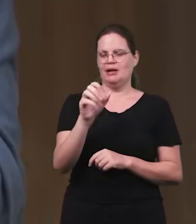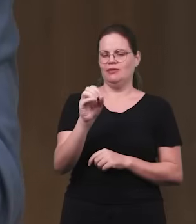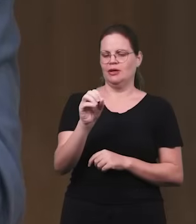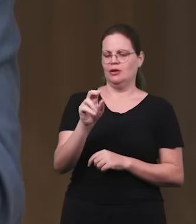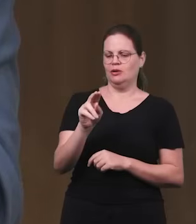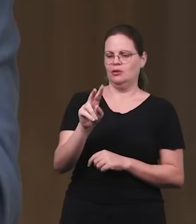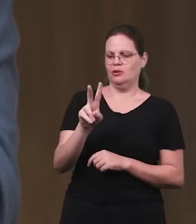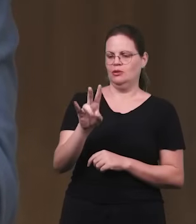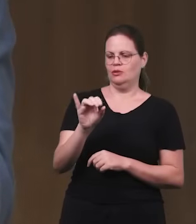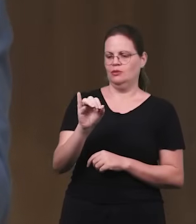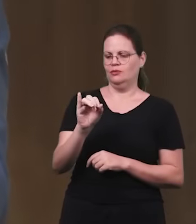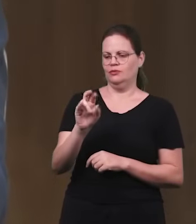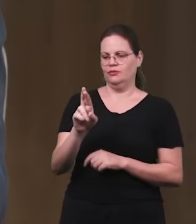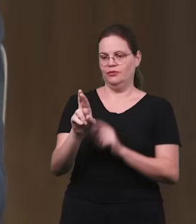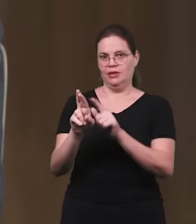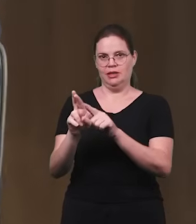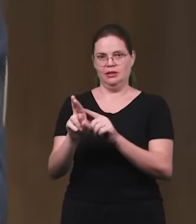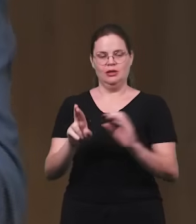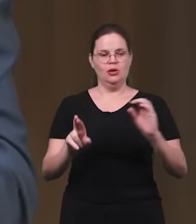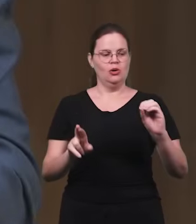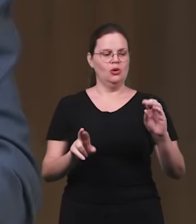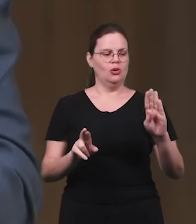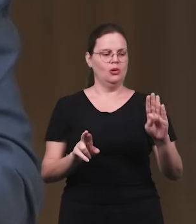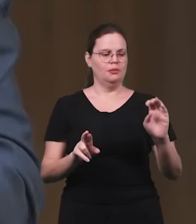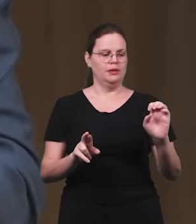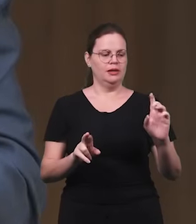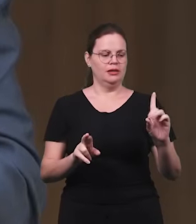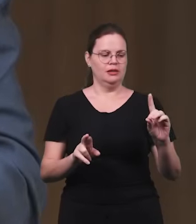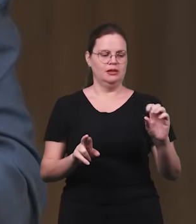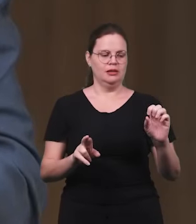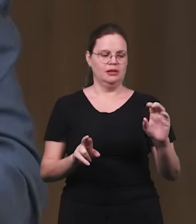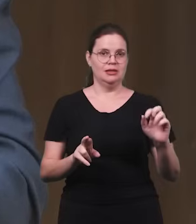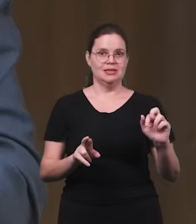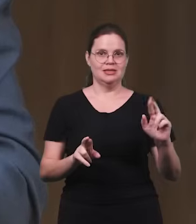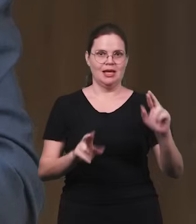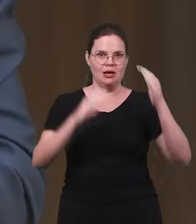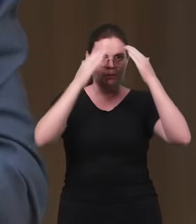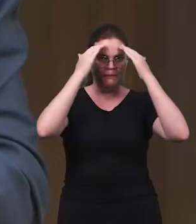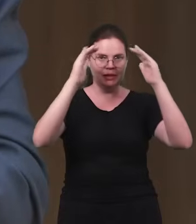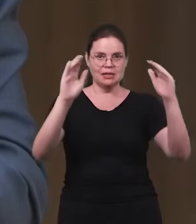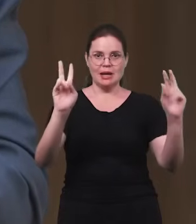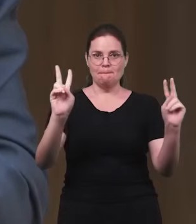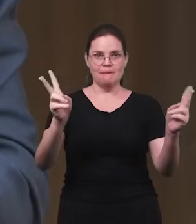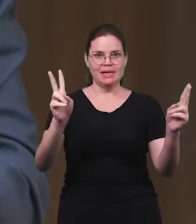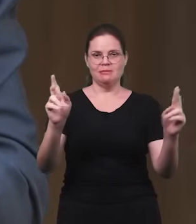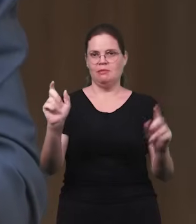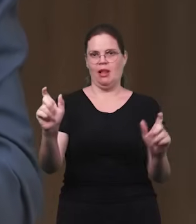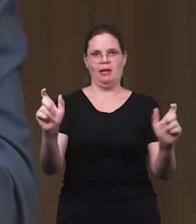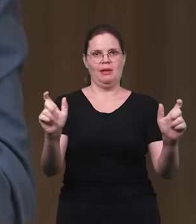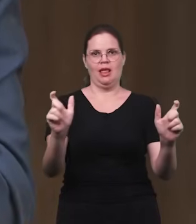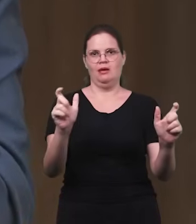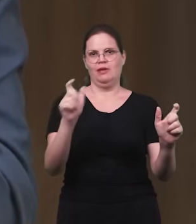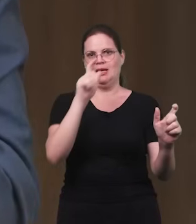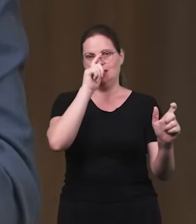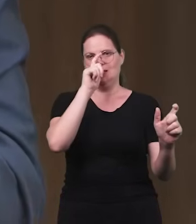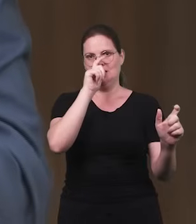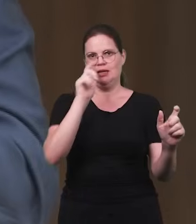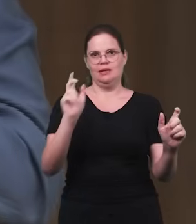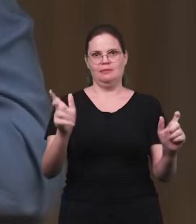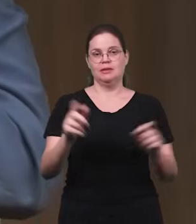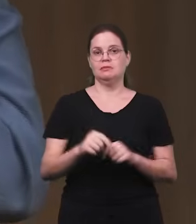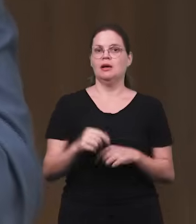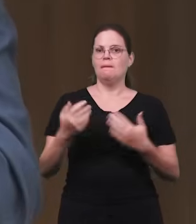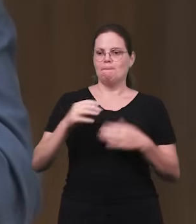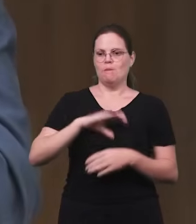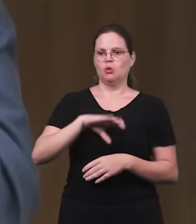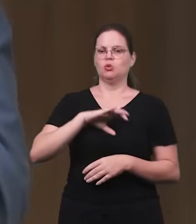palavra ouvir e obedecer é a mesma palavra. É a mesma palavra. Ouvir e obedecer, no